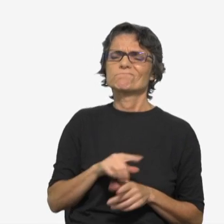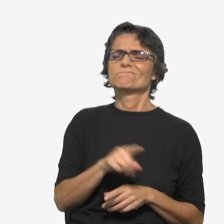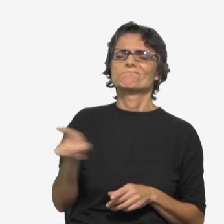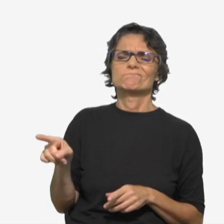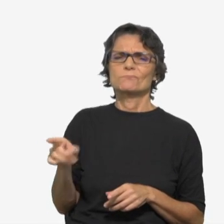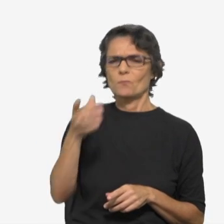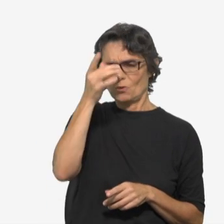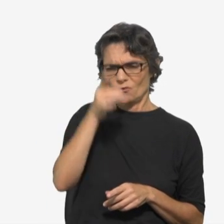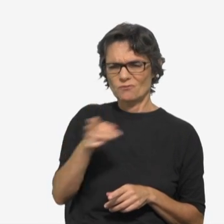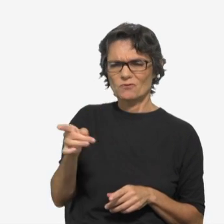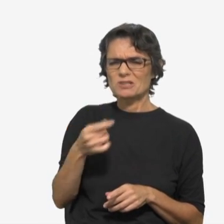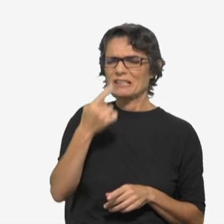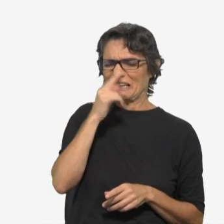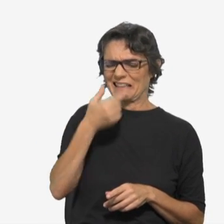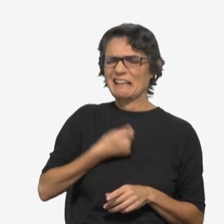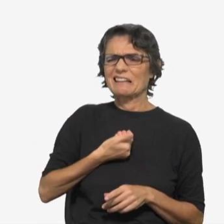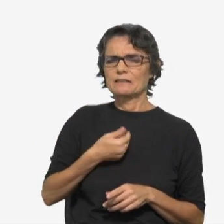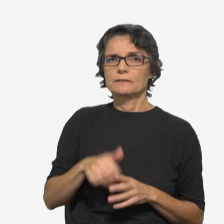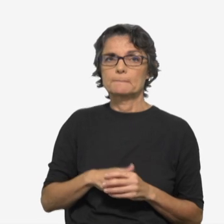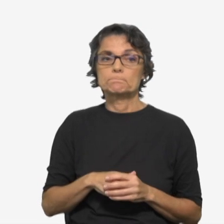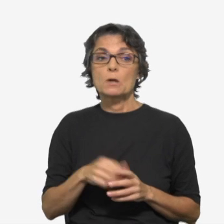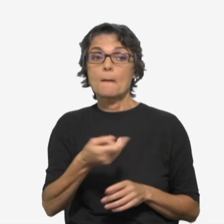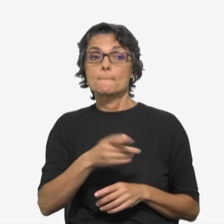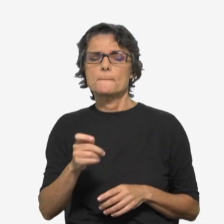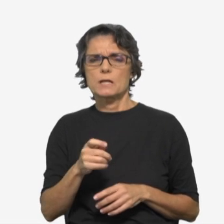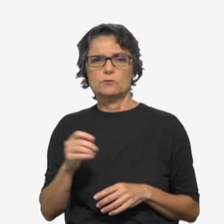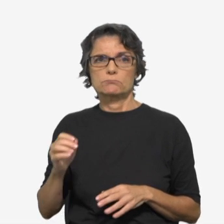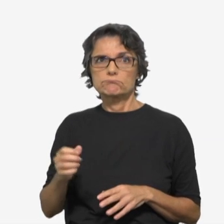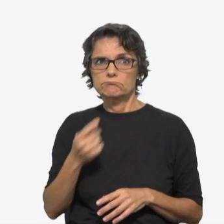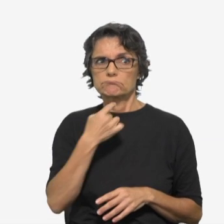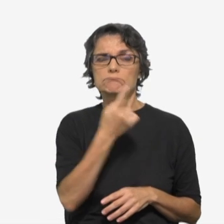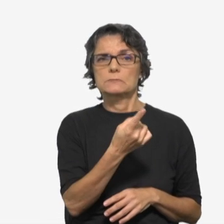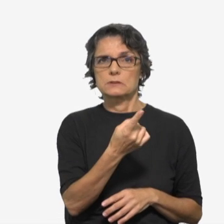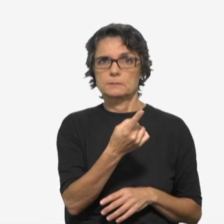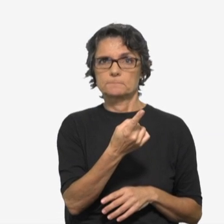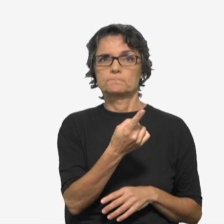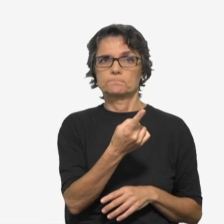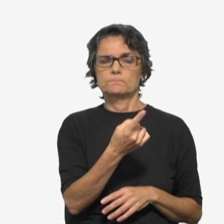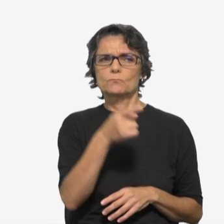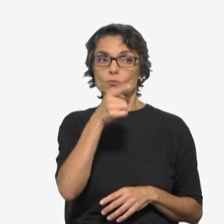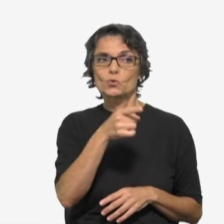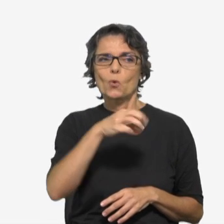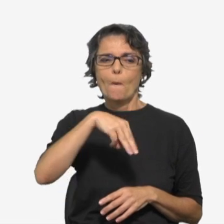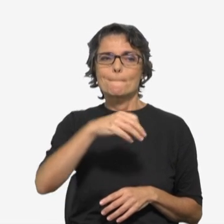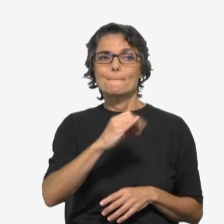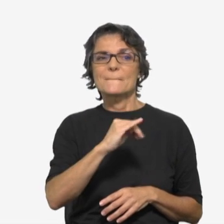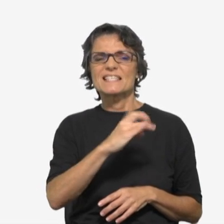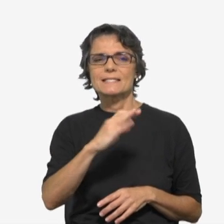vós, quem dizeis que eu sou? Pedro tomou a palavra e respondeu: Tu és o